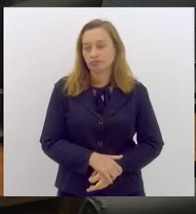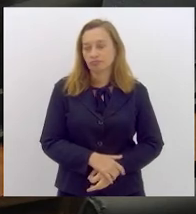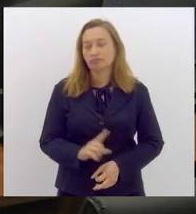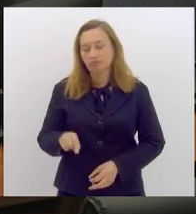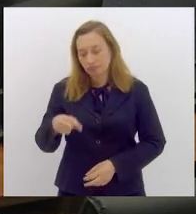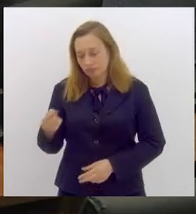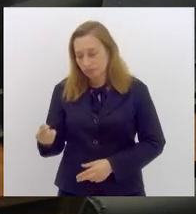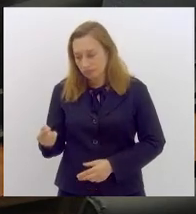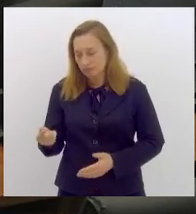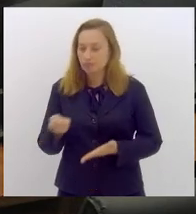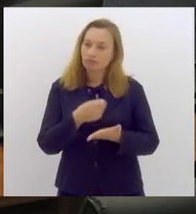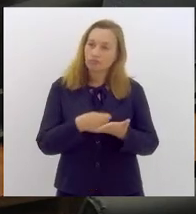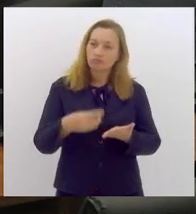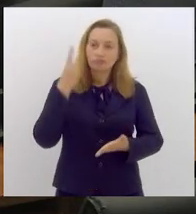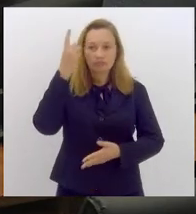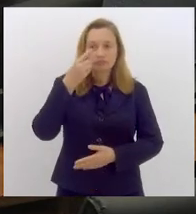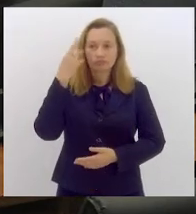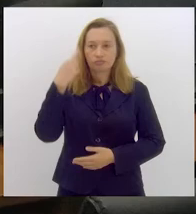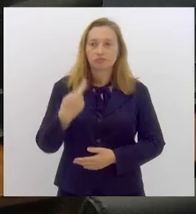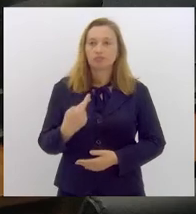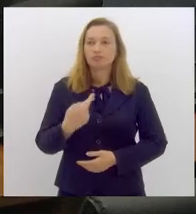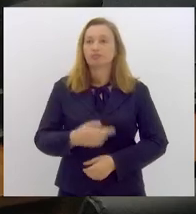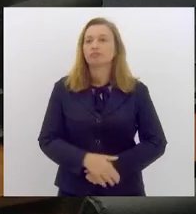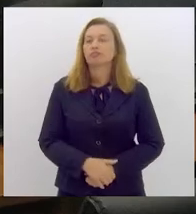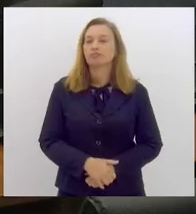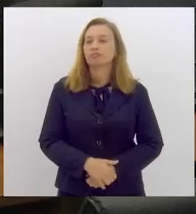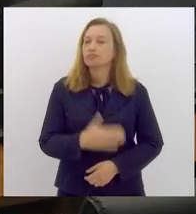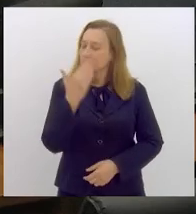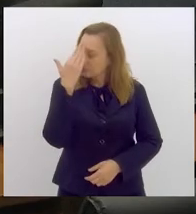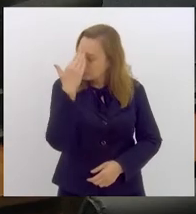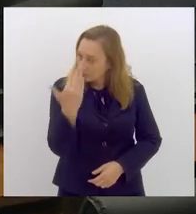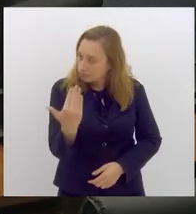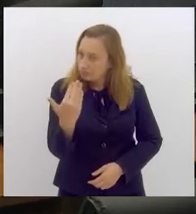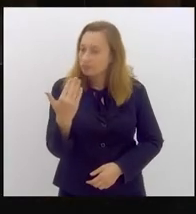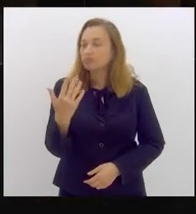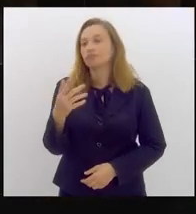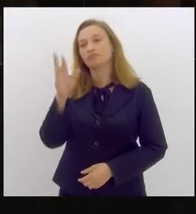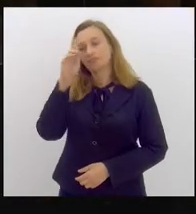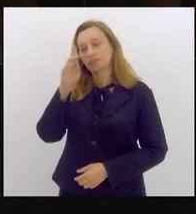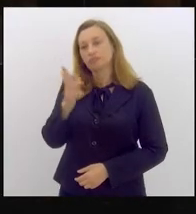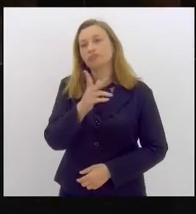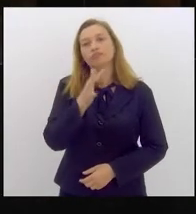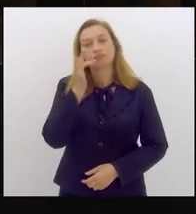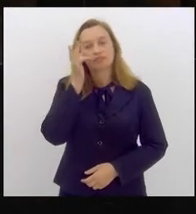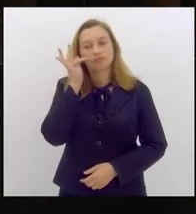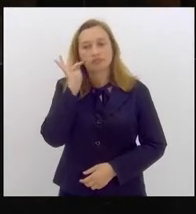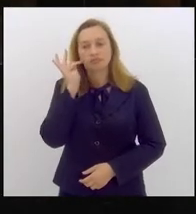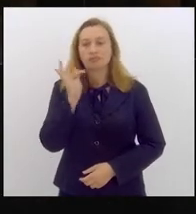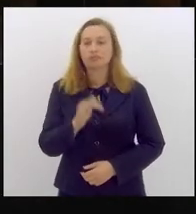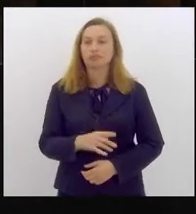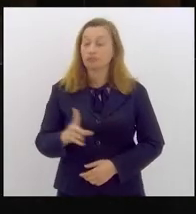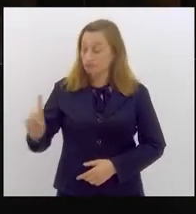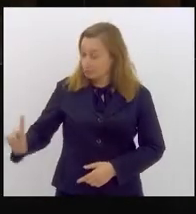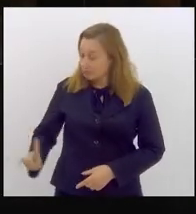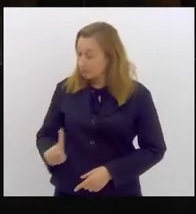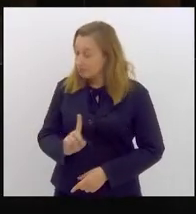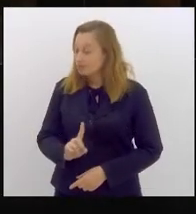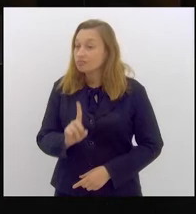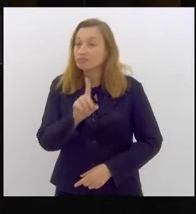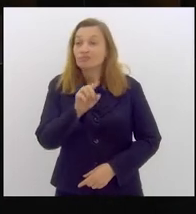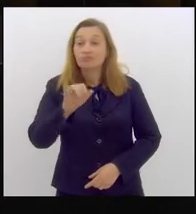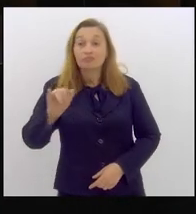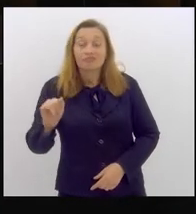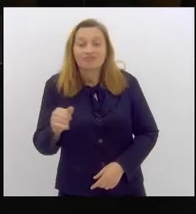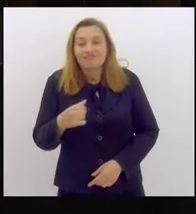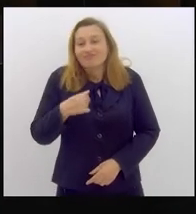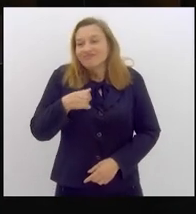Próxima oradora inscrita, deputada Renata Souza. Muito obrigada, senhor Flávio Serafini. Veio aqui no dia em